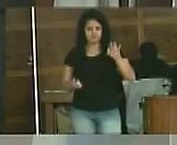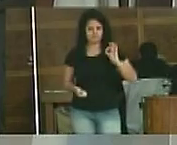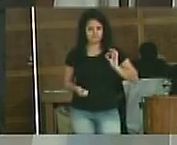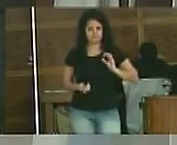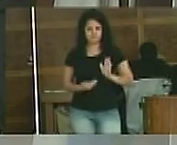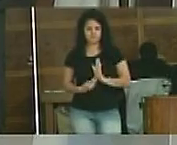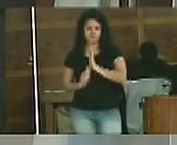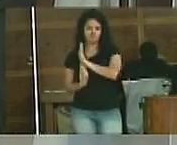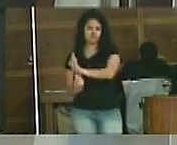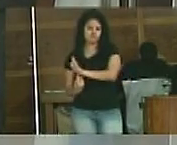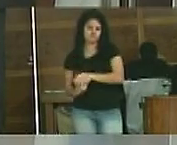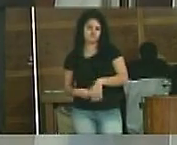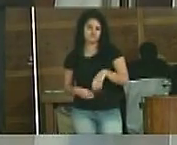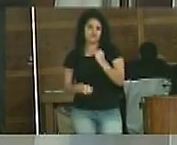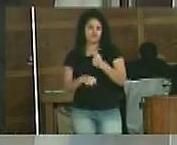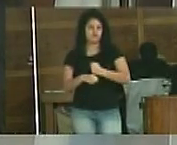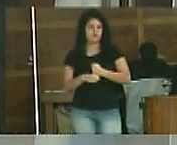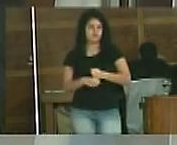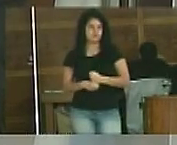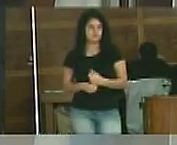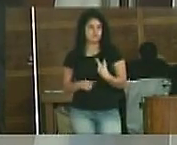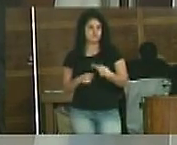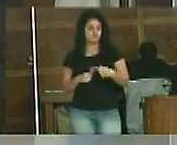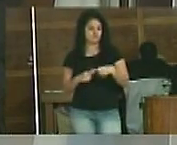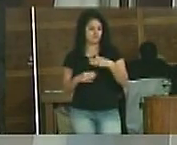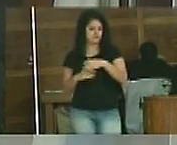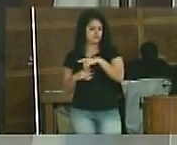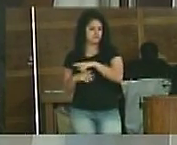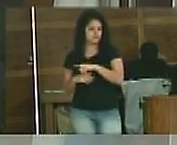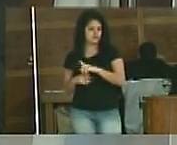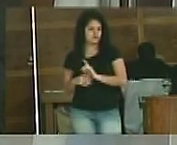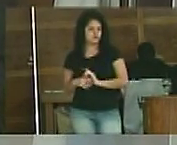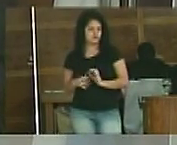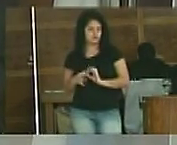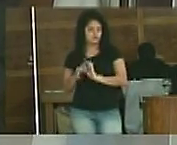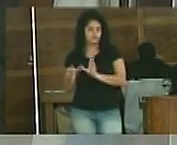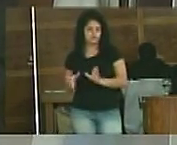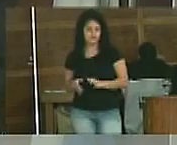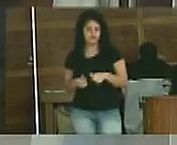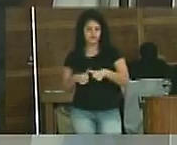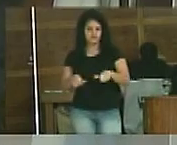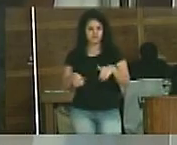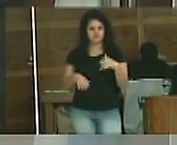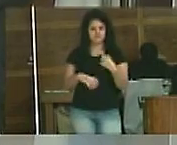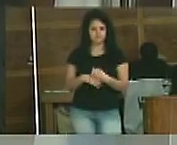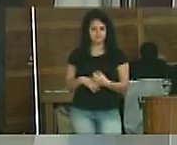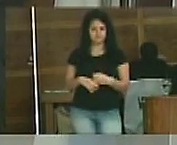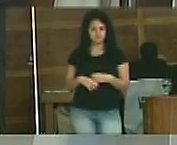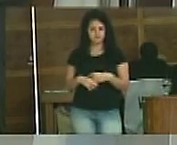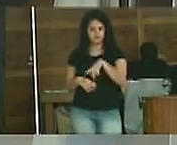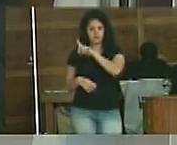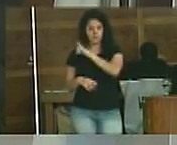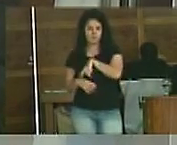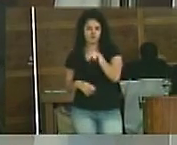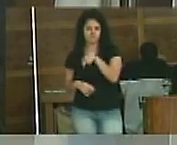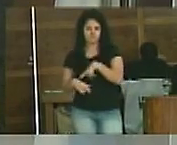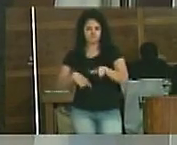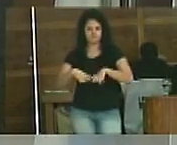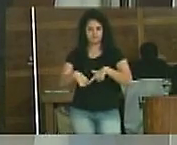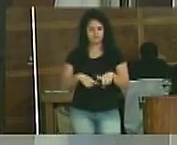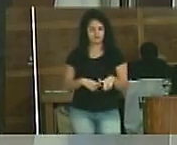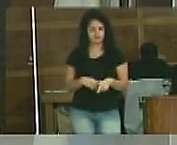o pessoal da obra fazer. Que até isso, eles não deixam fazer. Ficam de sacanagem proibindo o trabalhador de fazer a sua